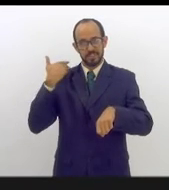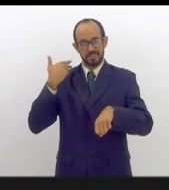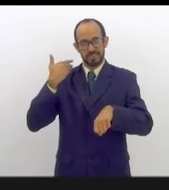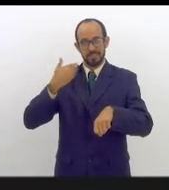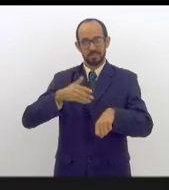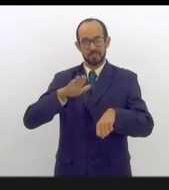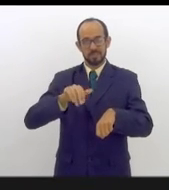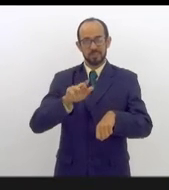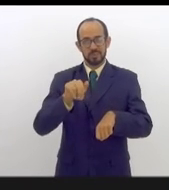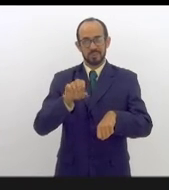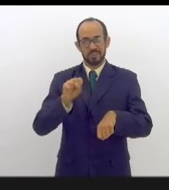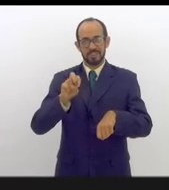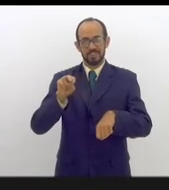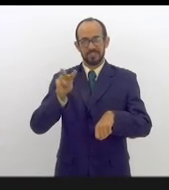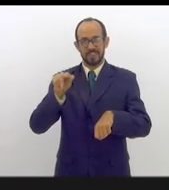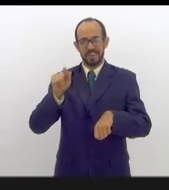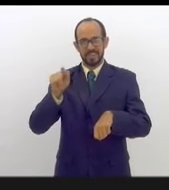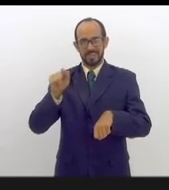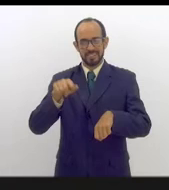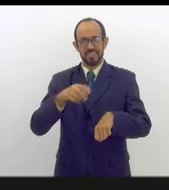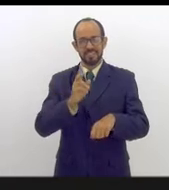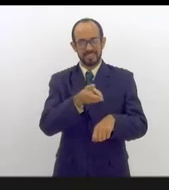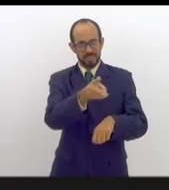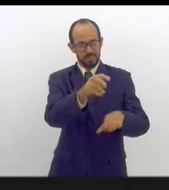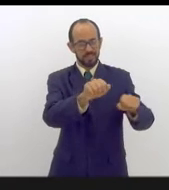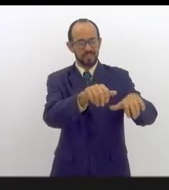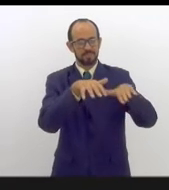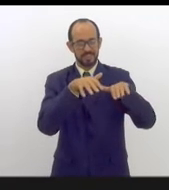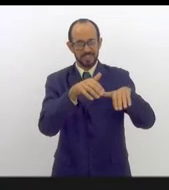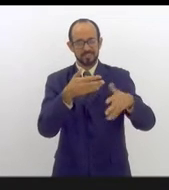Reis, sempre que está no plenário, merece aí essa